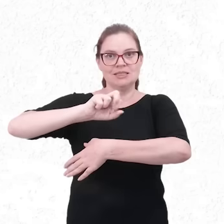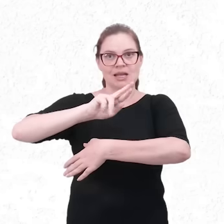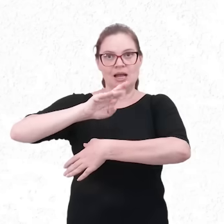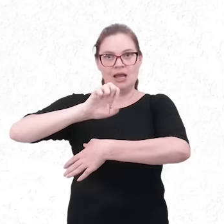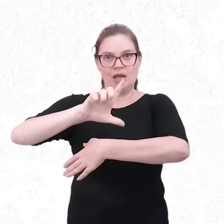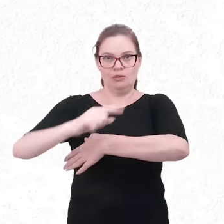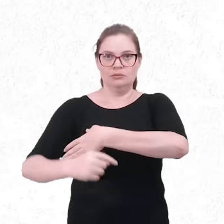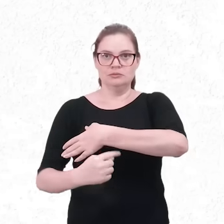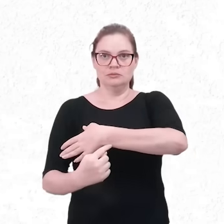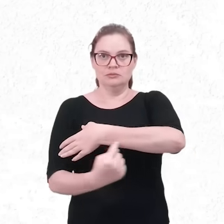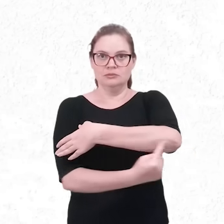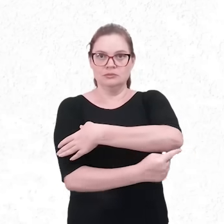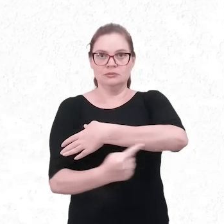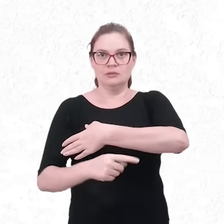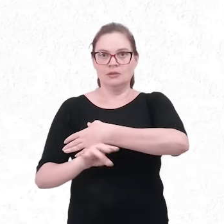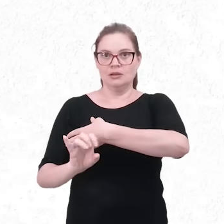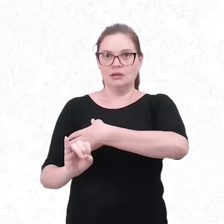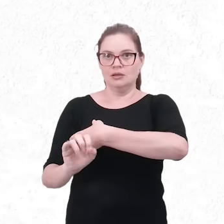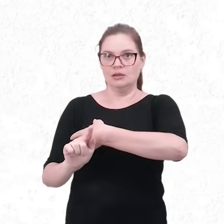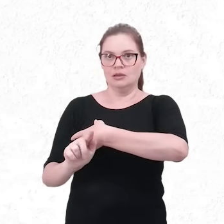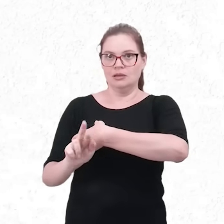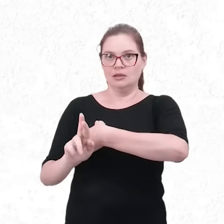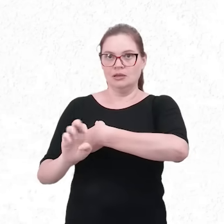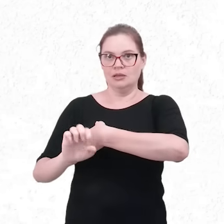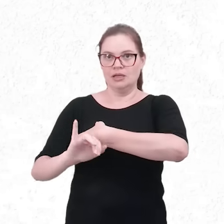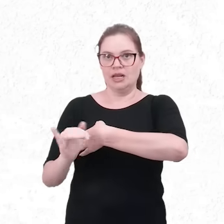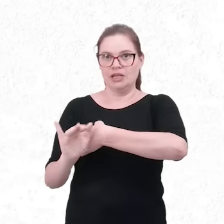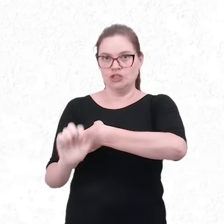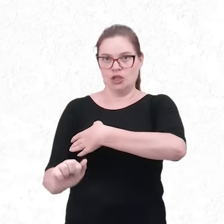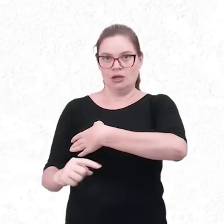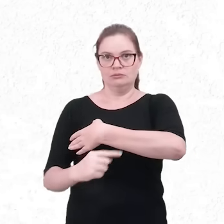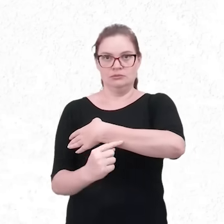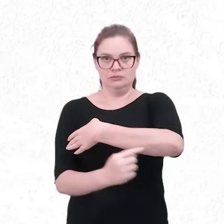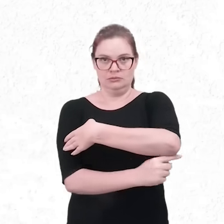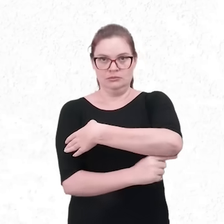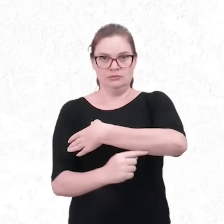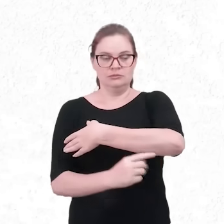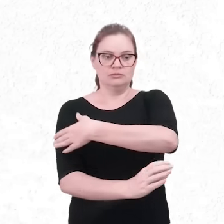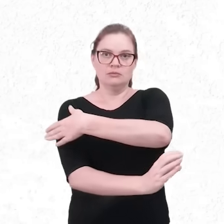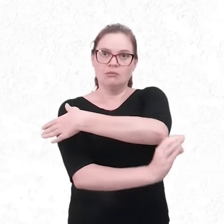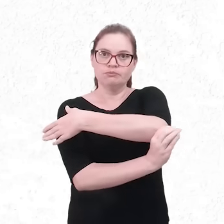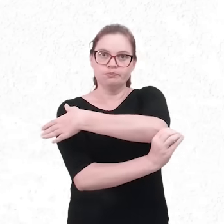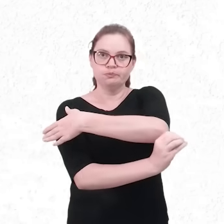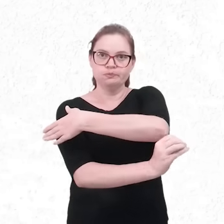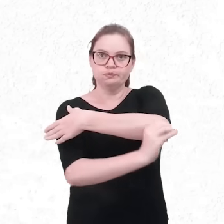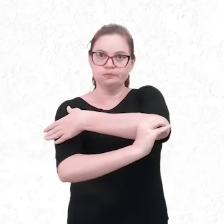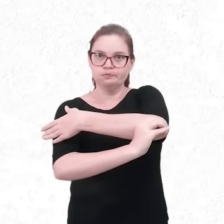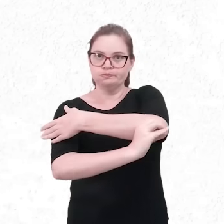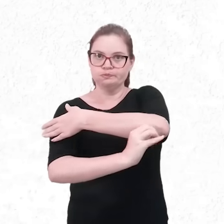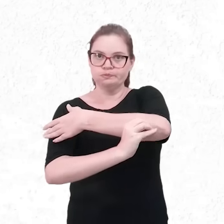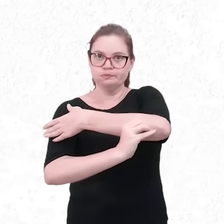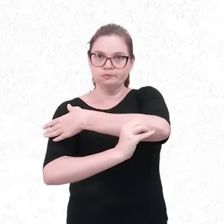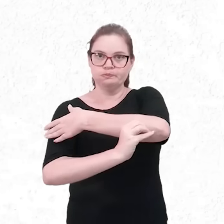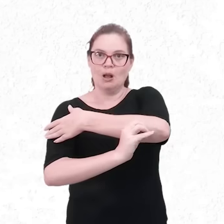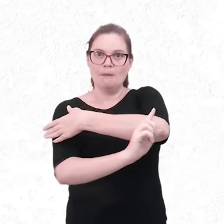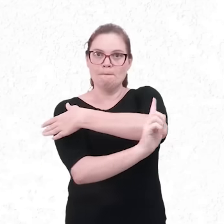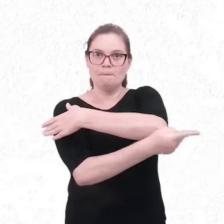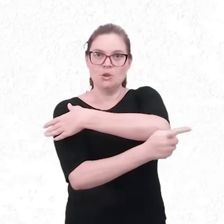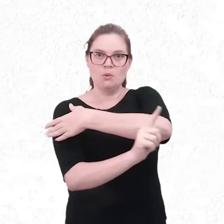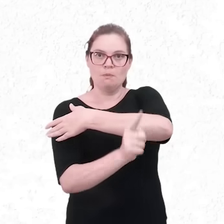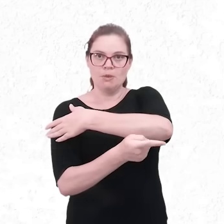desta, já falamos também, representam 1000 anos. De Adão a